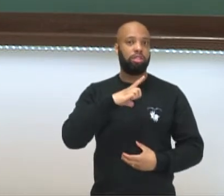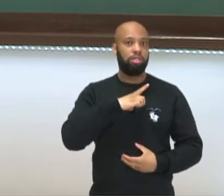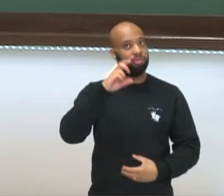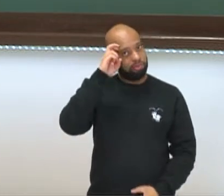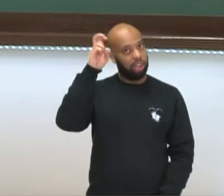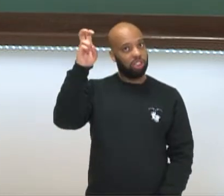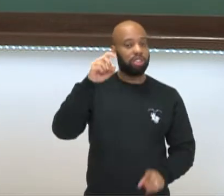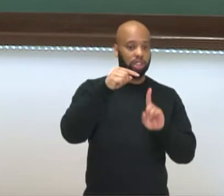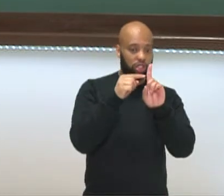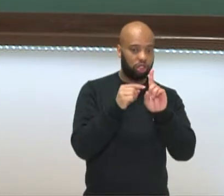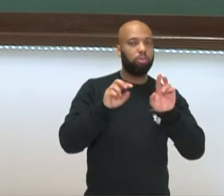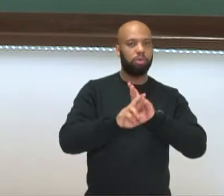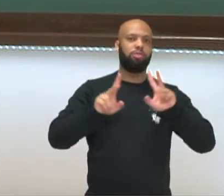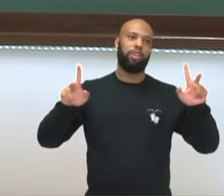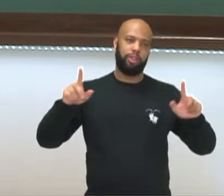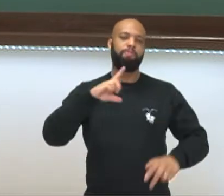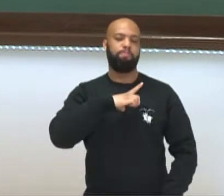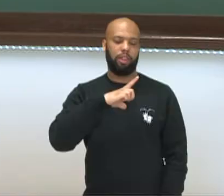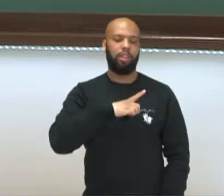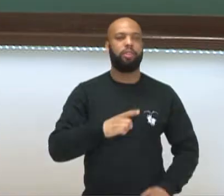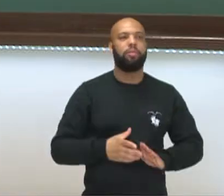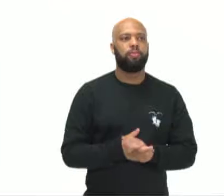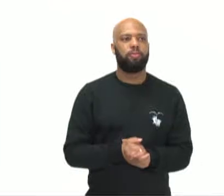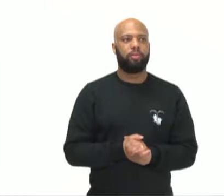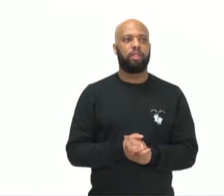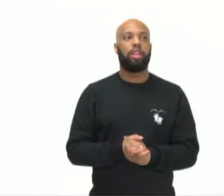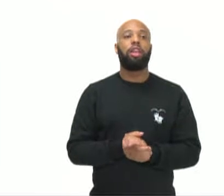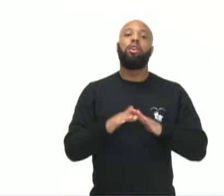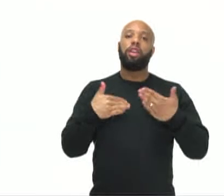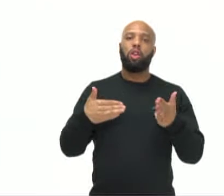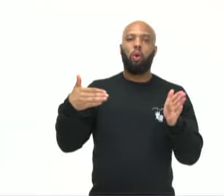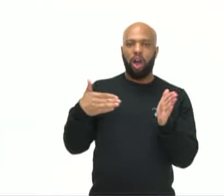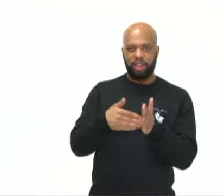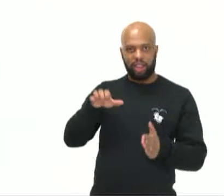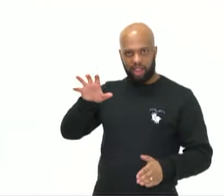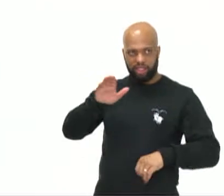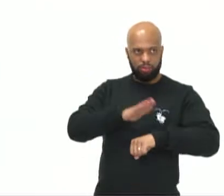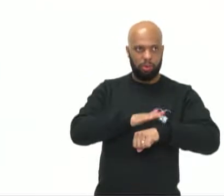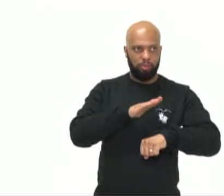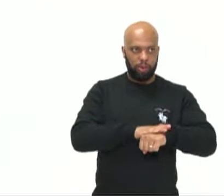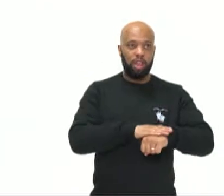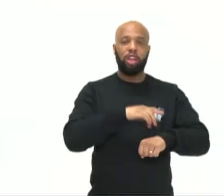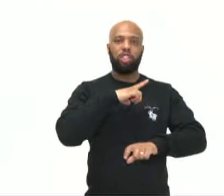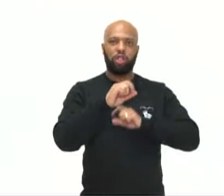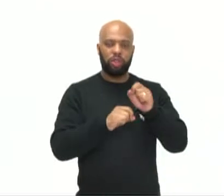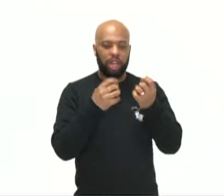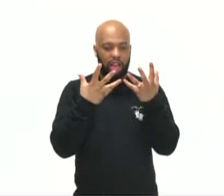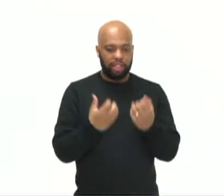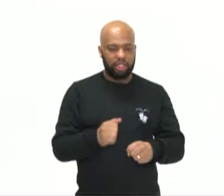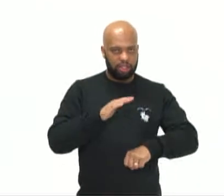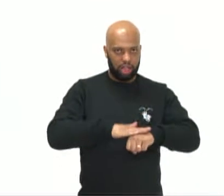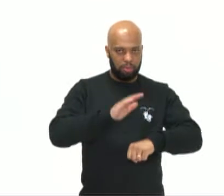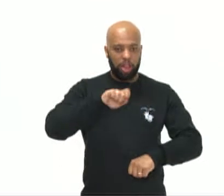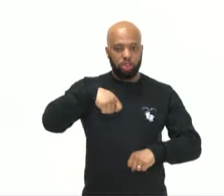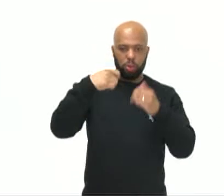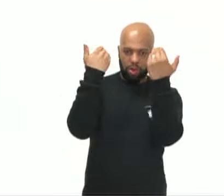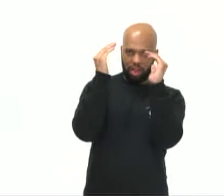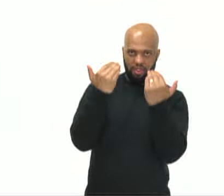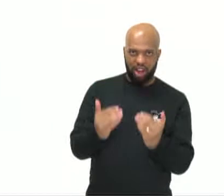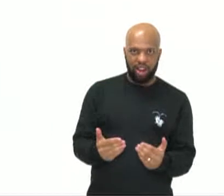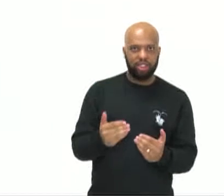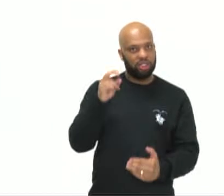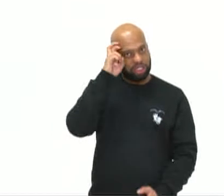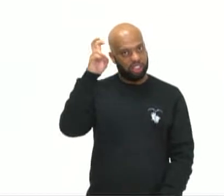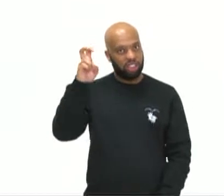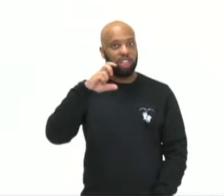tem um tipo de inteligência diferente. Até ali, o padrão mais aceito para avaliação de inteligência eram os testes